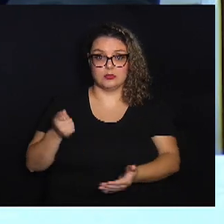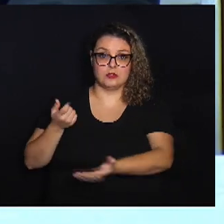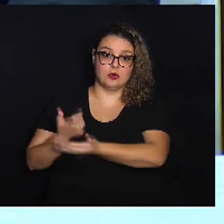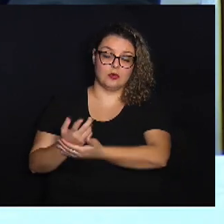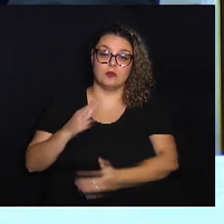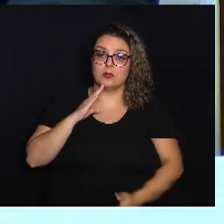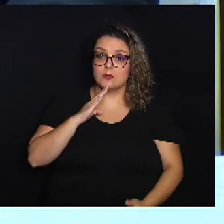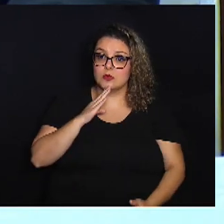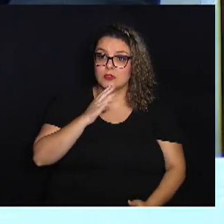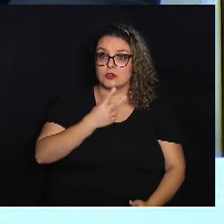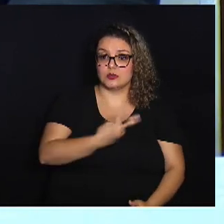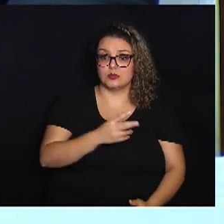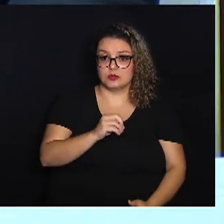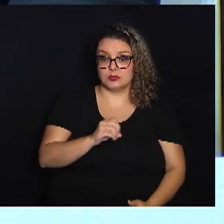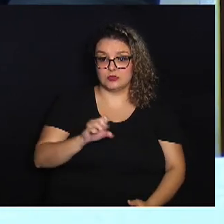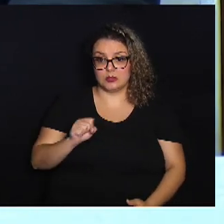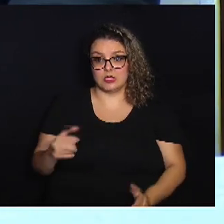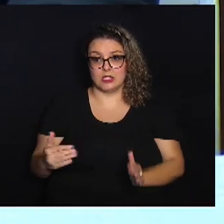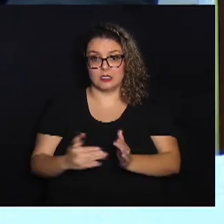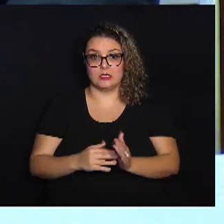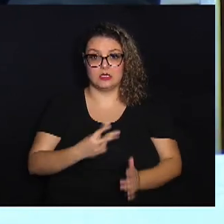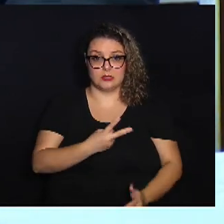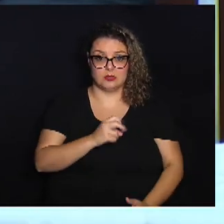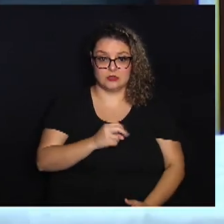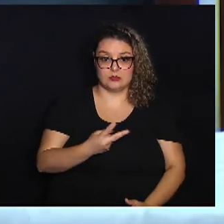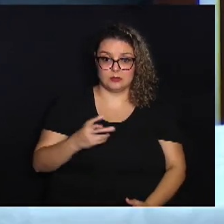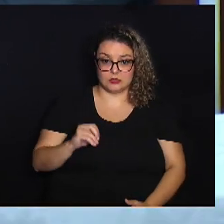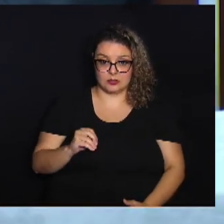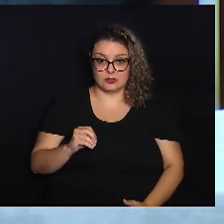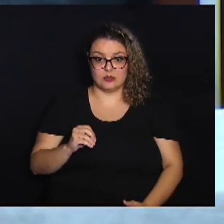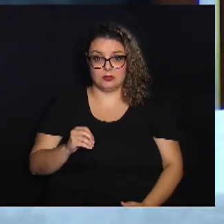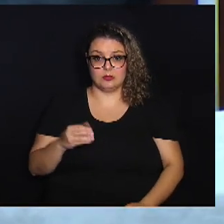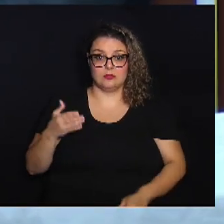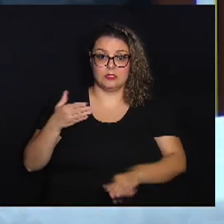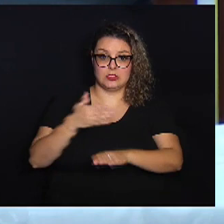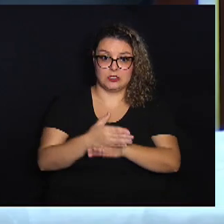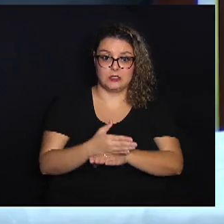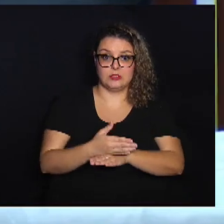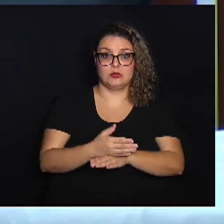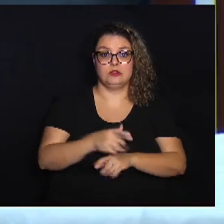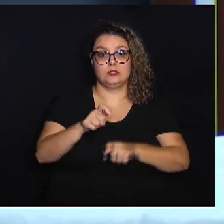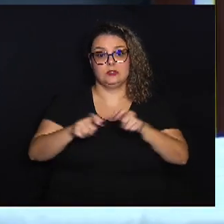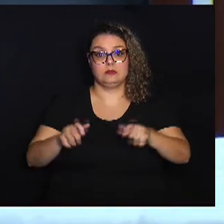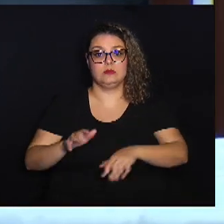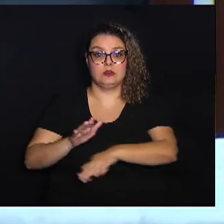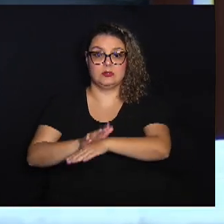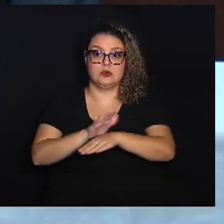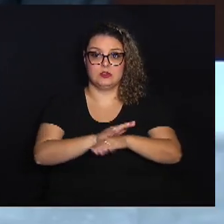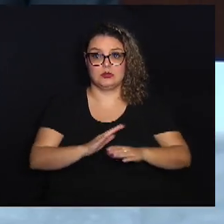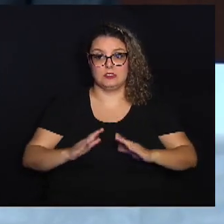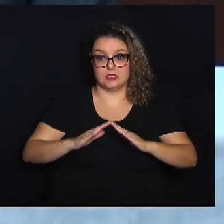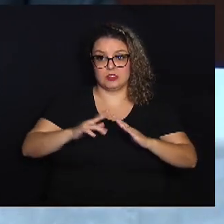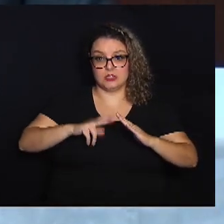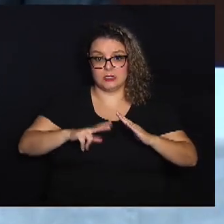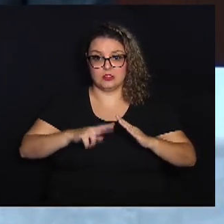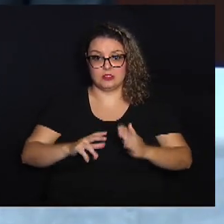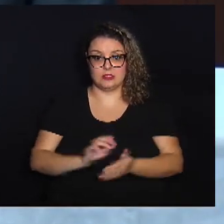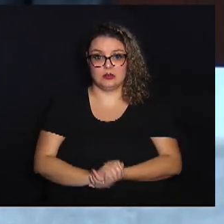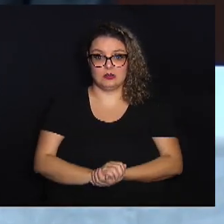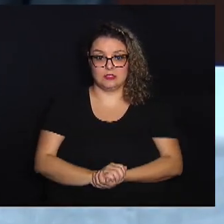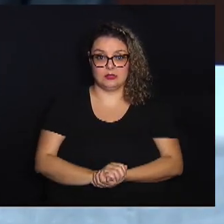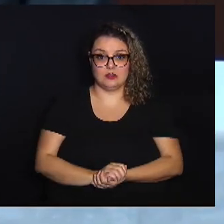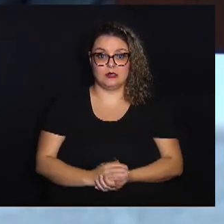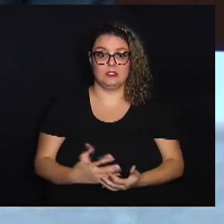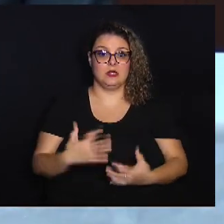de 2008 até 2020, fez parte integrante dos colaboradores da Casa de Portugal. Sintam-se